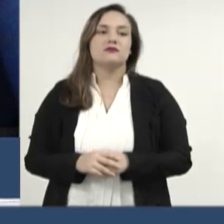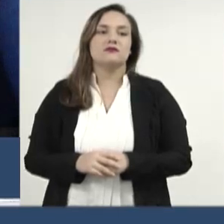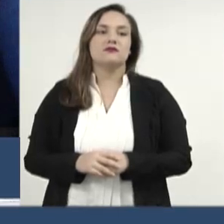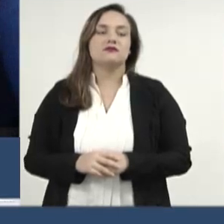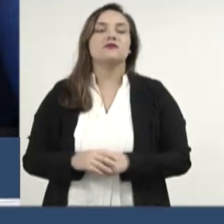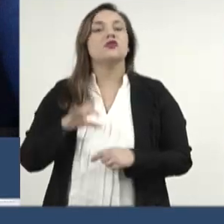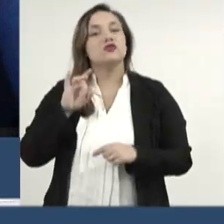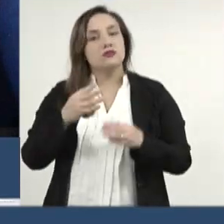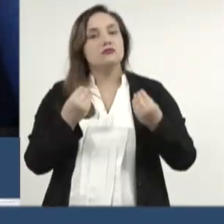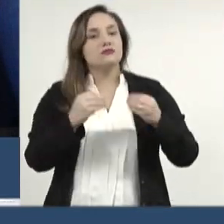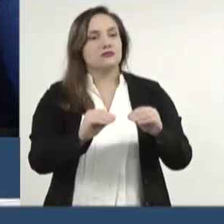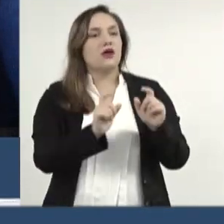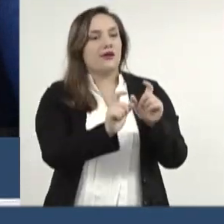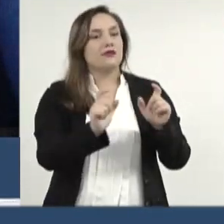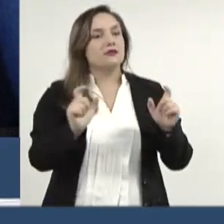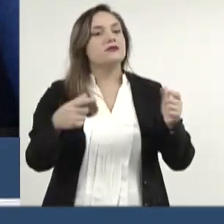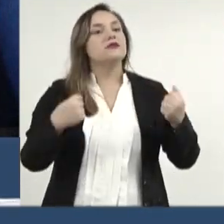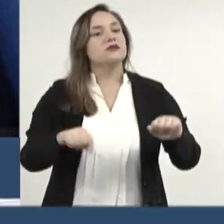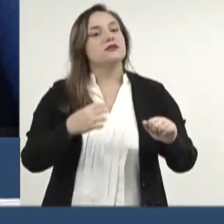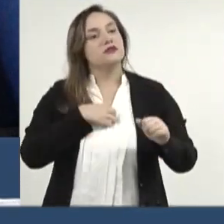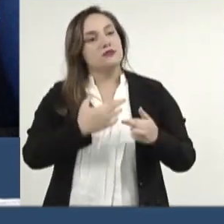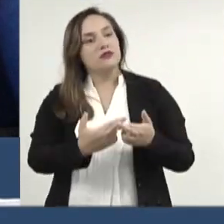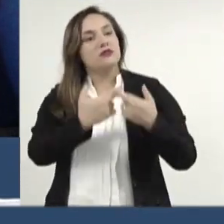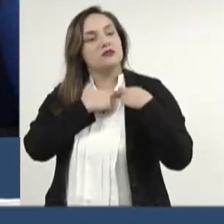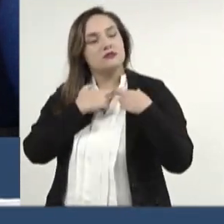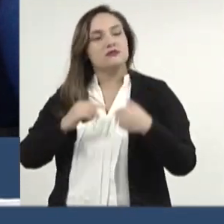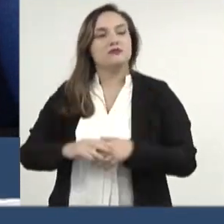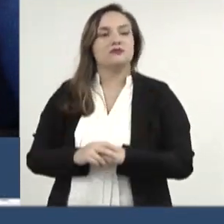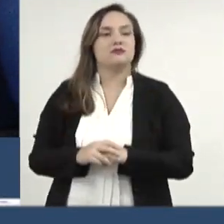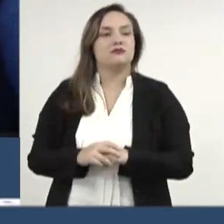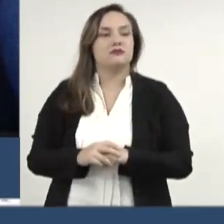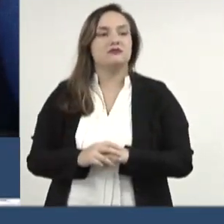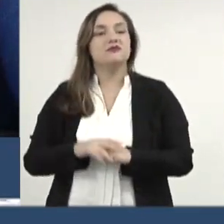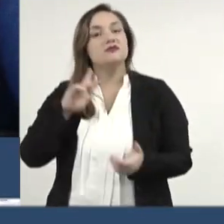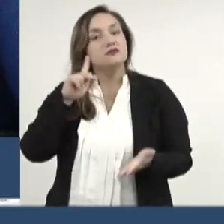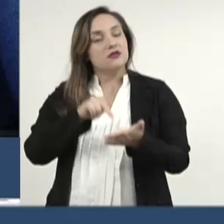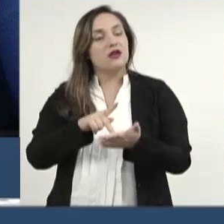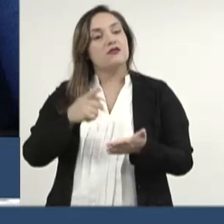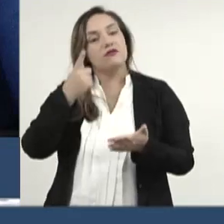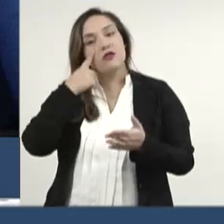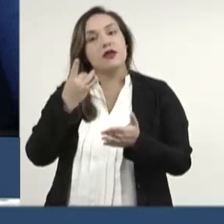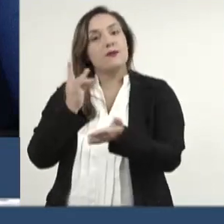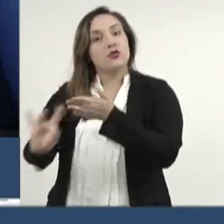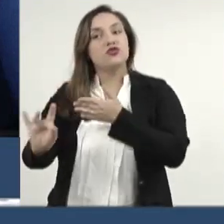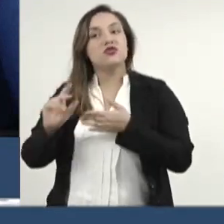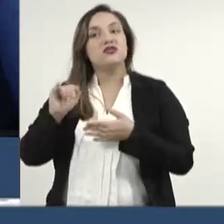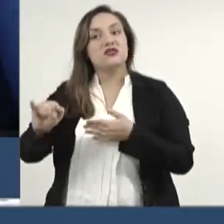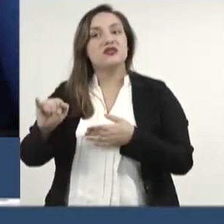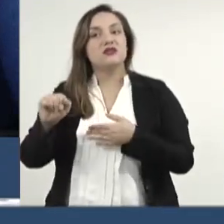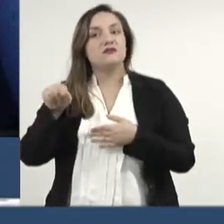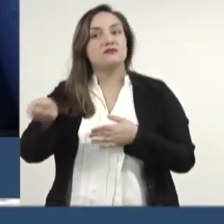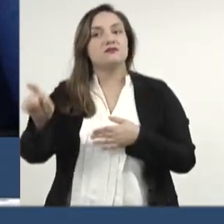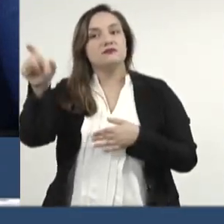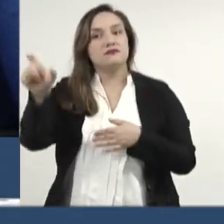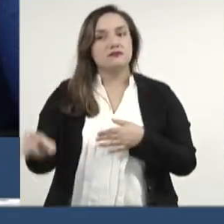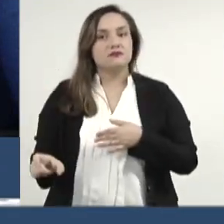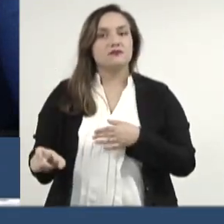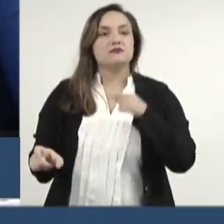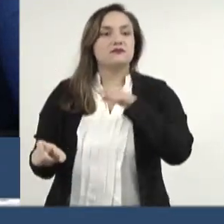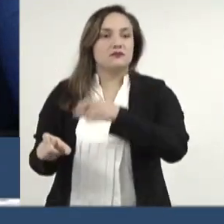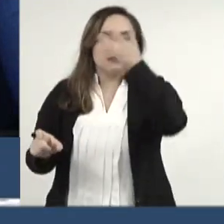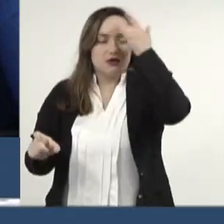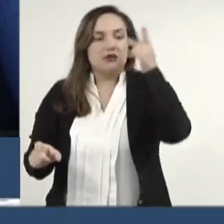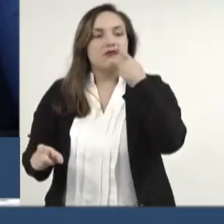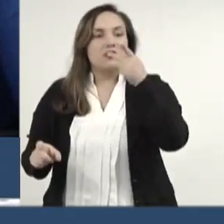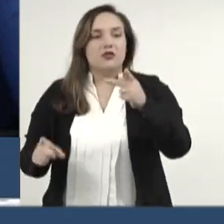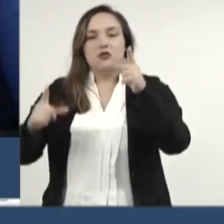na mídia. Nós temos que ter responsabilidade para efetivamente repudiar aquilo que vai contra